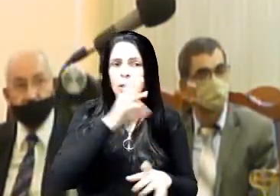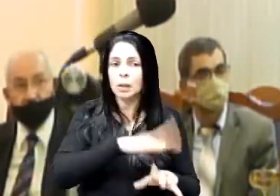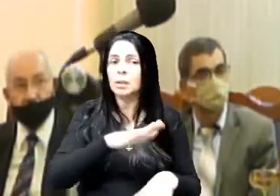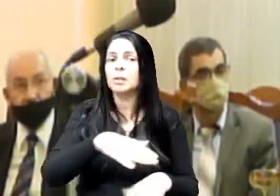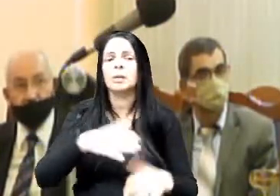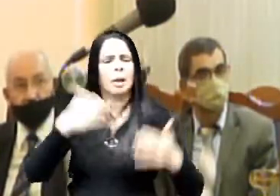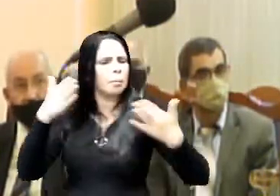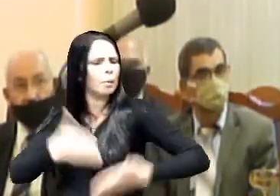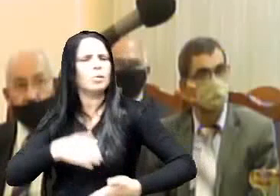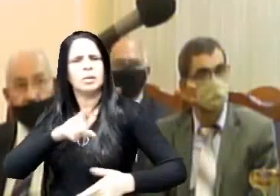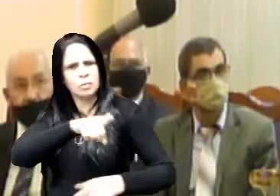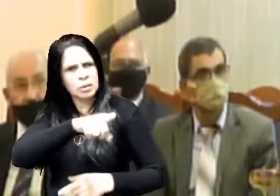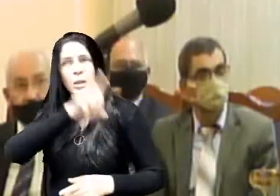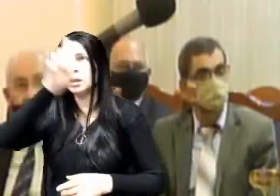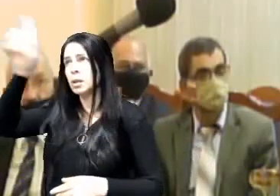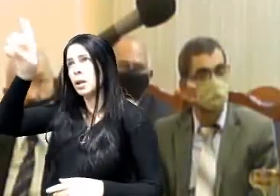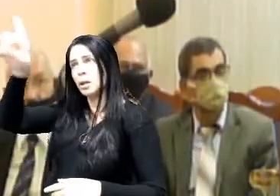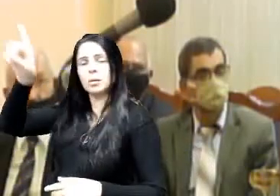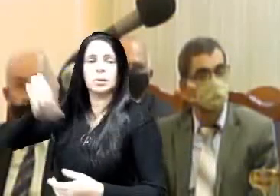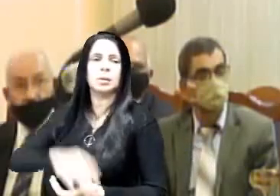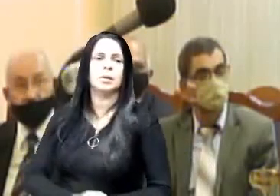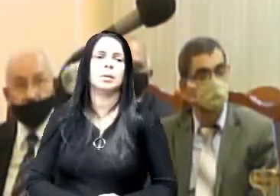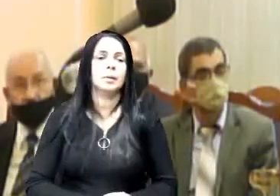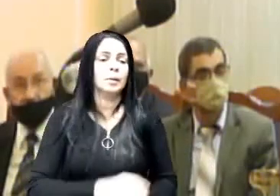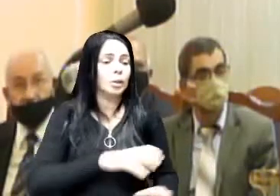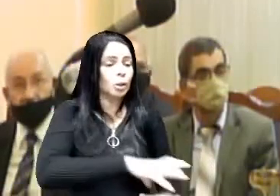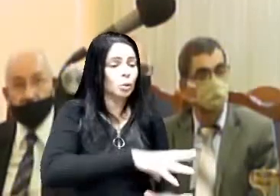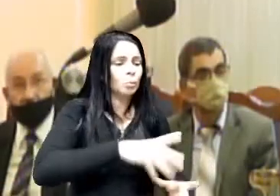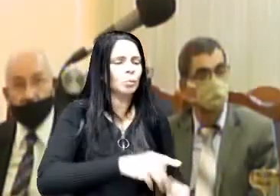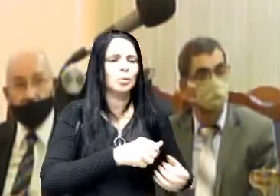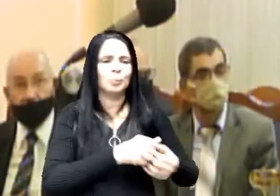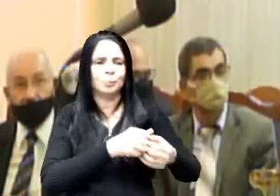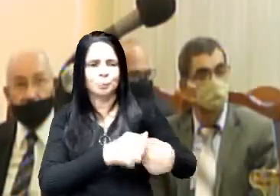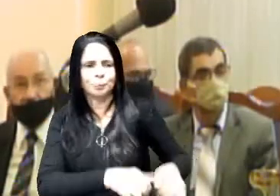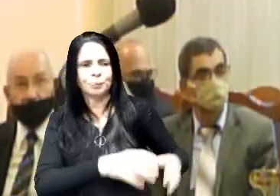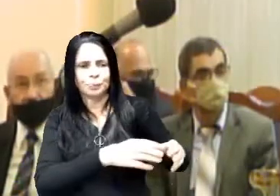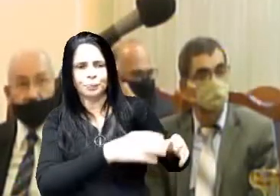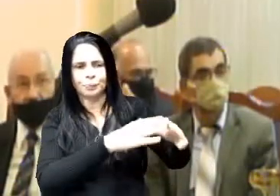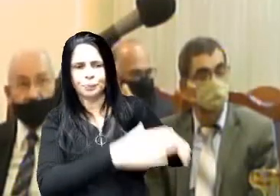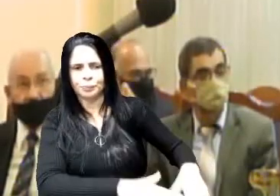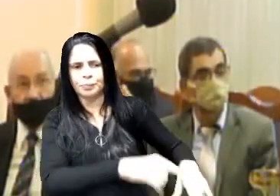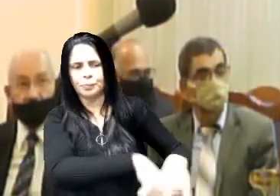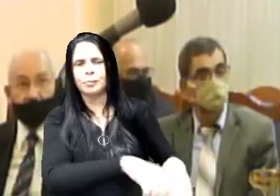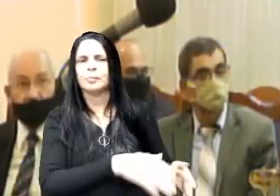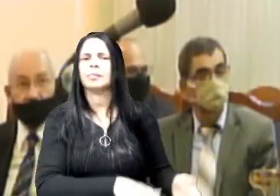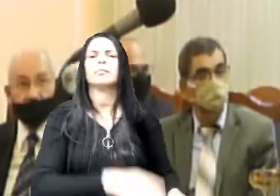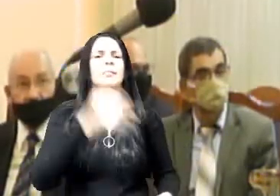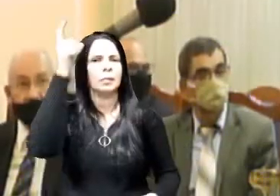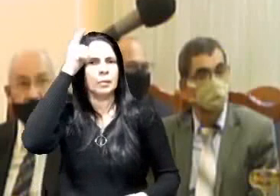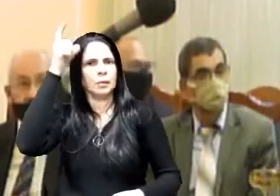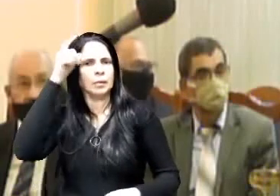e que o mundo jaz no maligno. Eita, glória a Deus. Outra